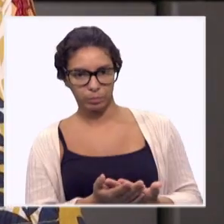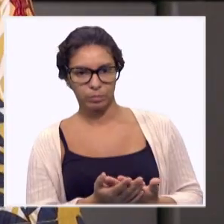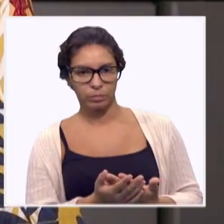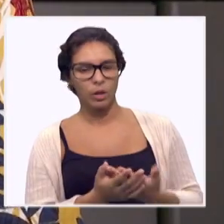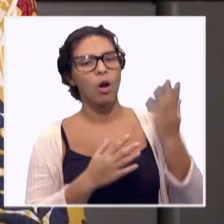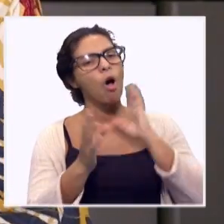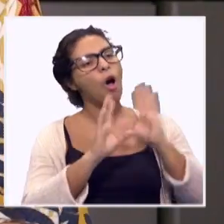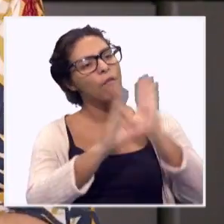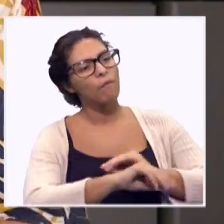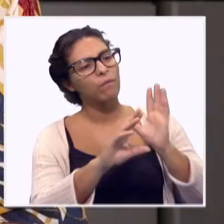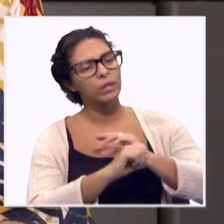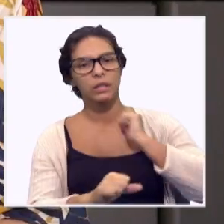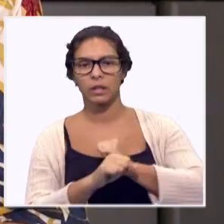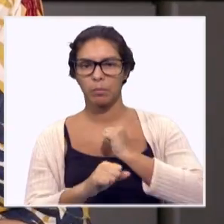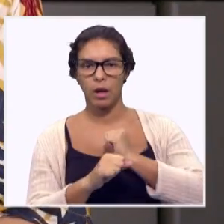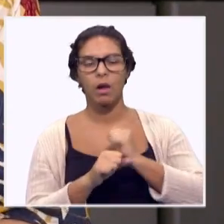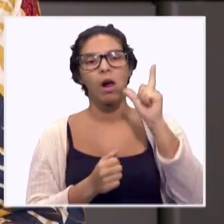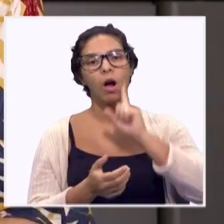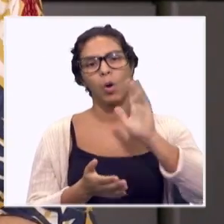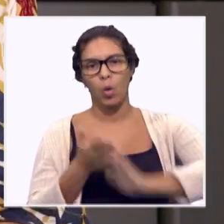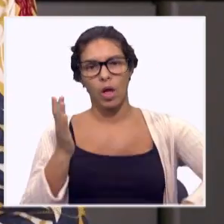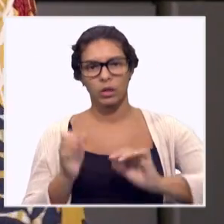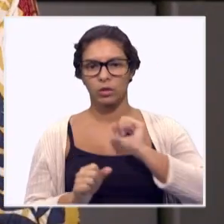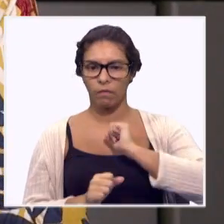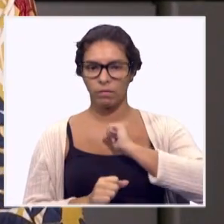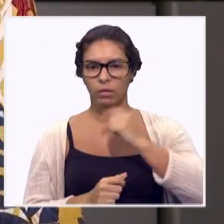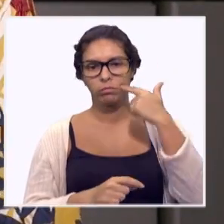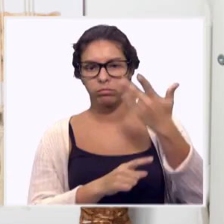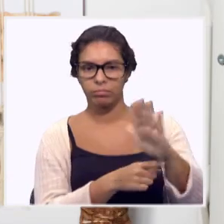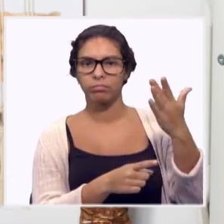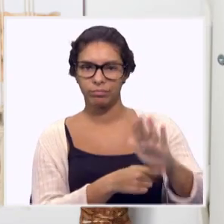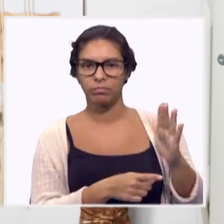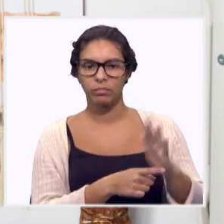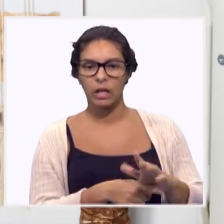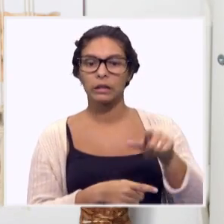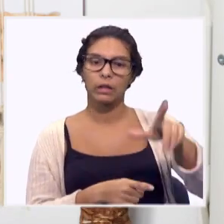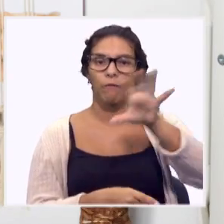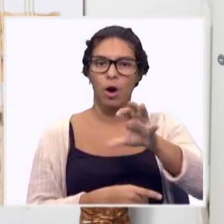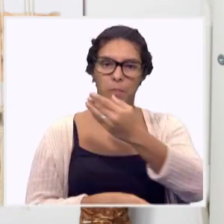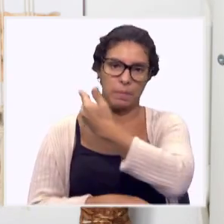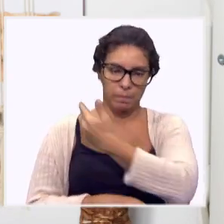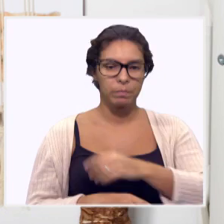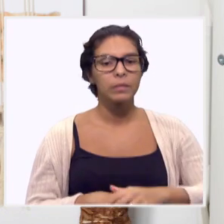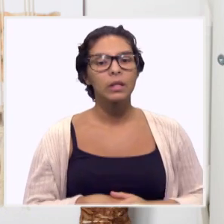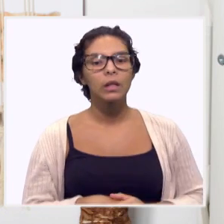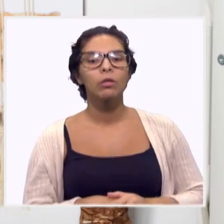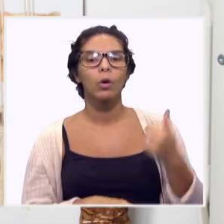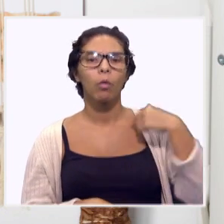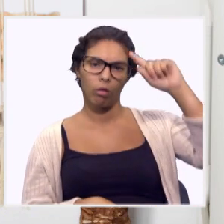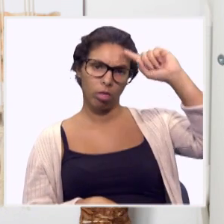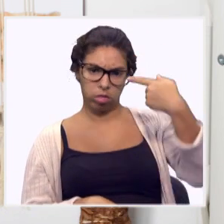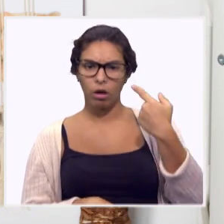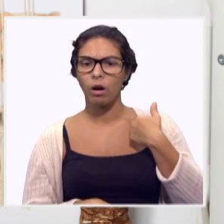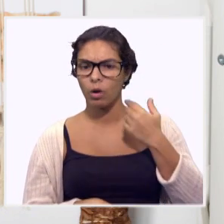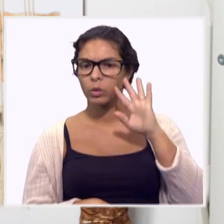anos estávamos em conversa lá no trabalho e as minhas colegas estavam a mostrar algumas peças feitas em macramé e eu